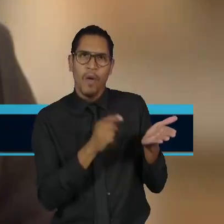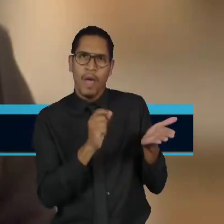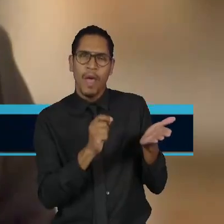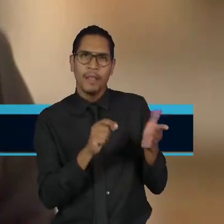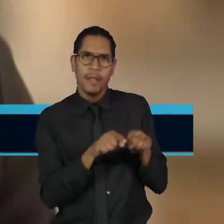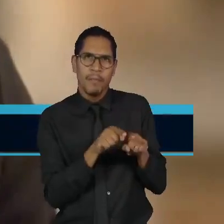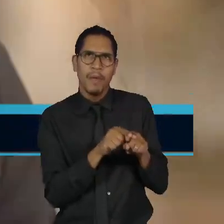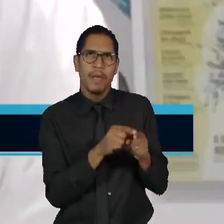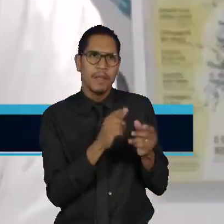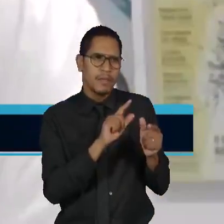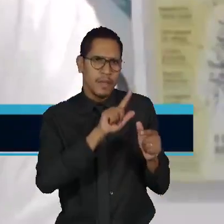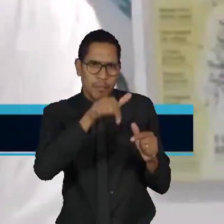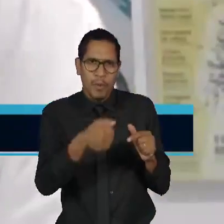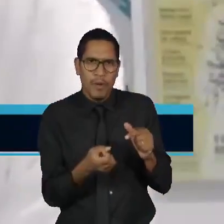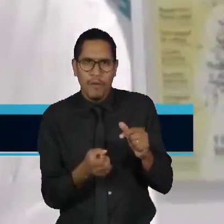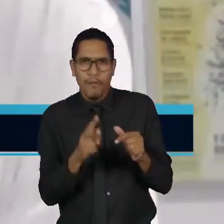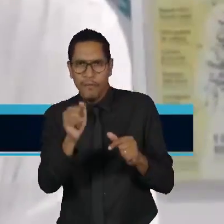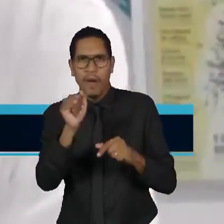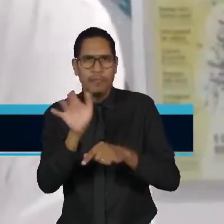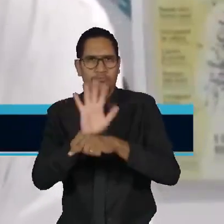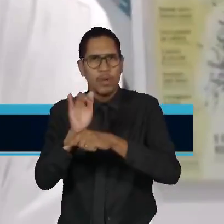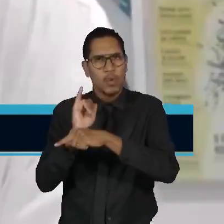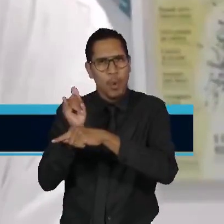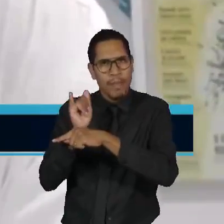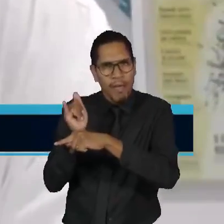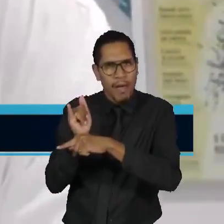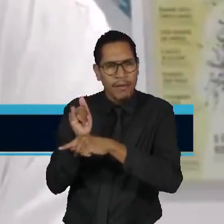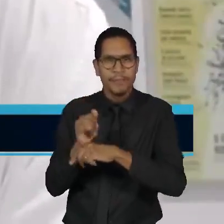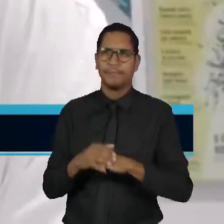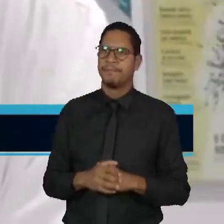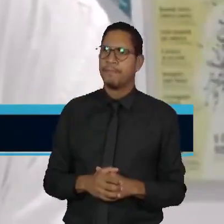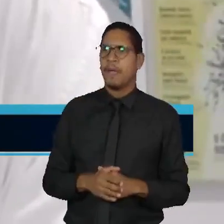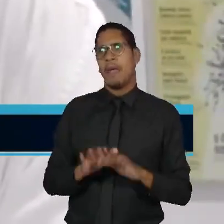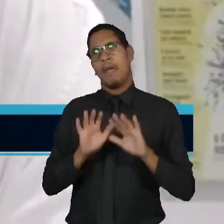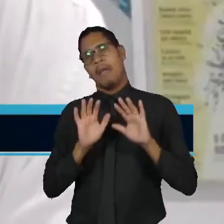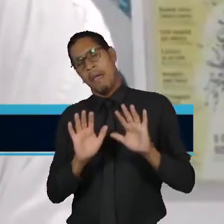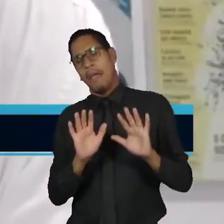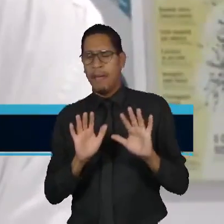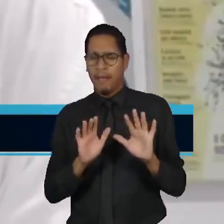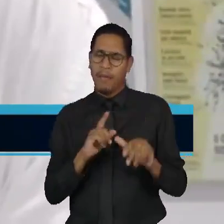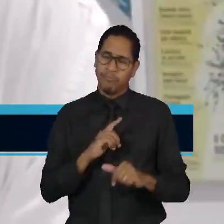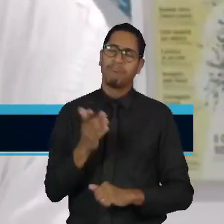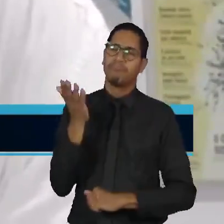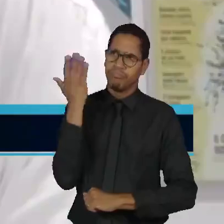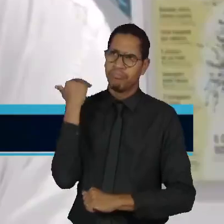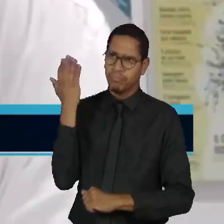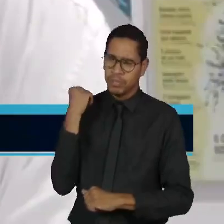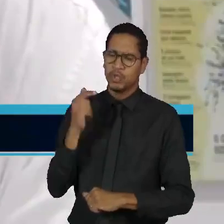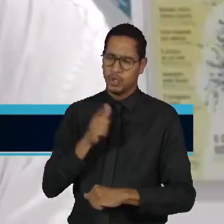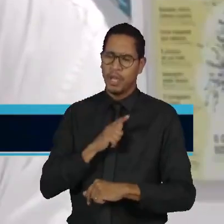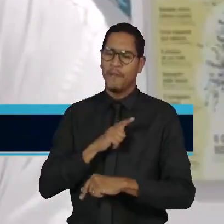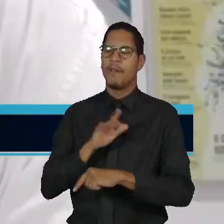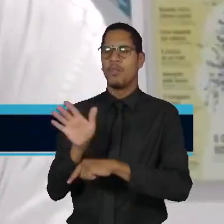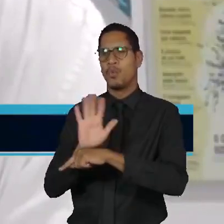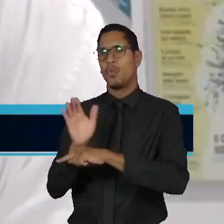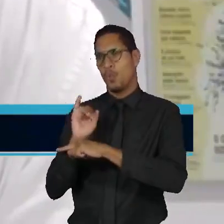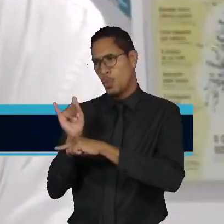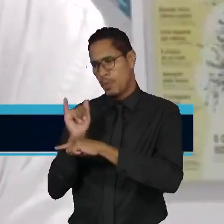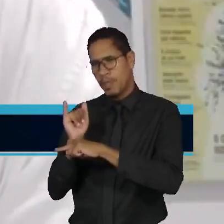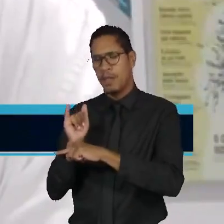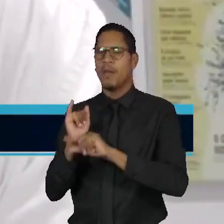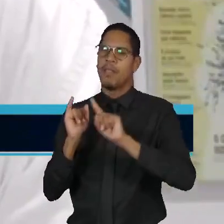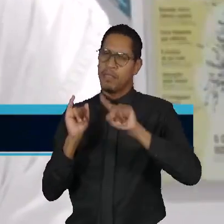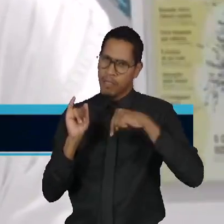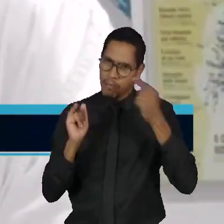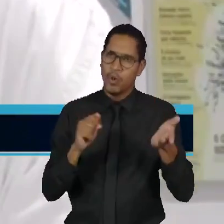ou não? Não, não é, mas eu fiz um documentário na Amazônia durante as eleições, depois do livro. É um